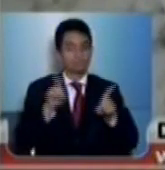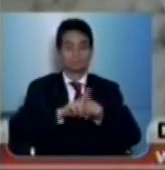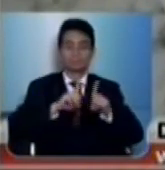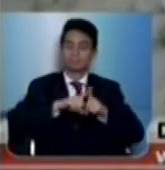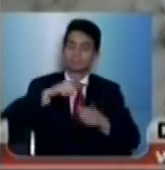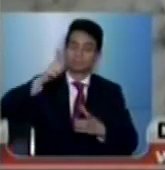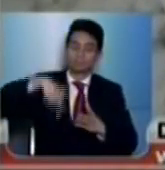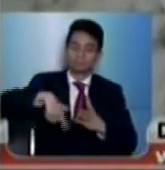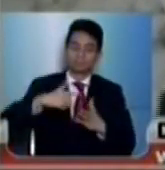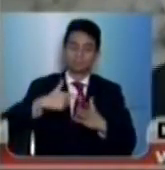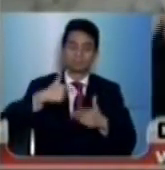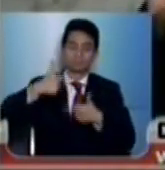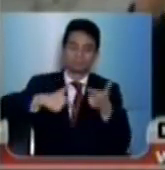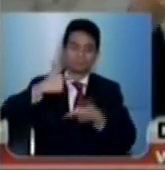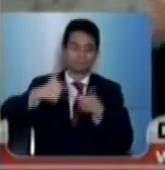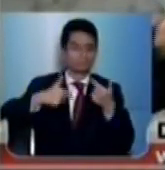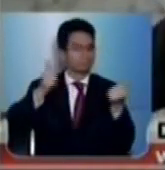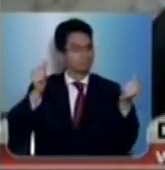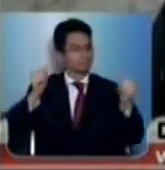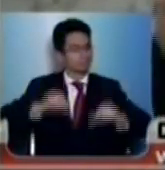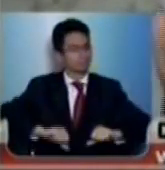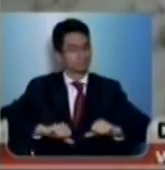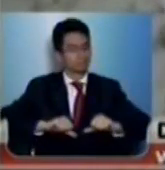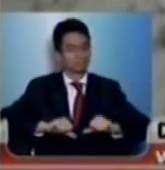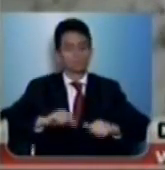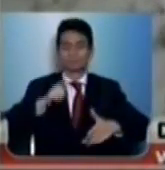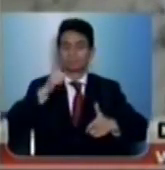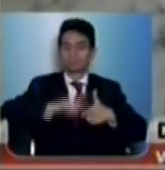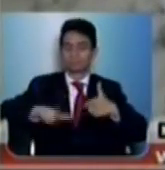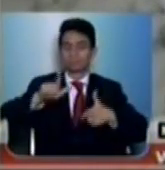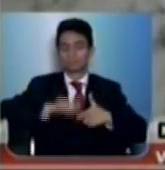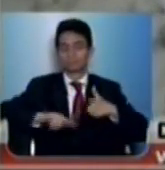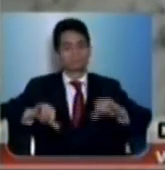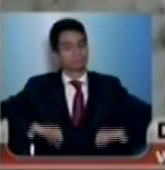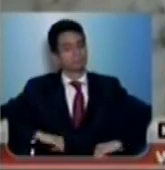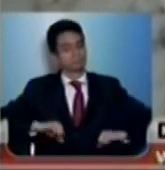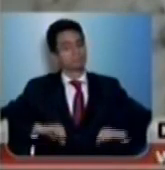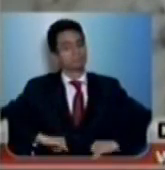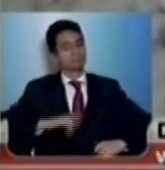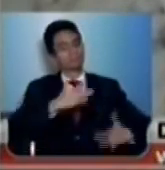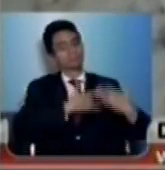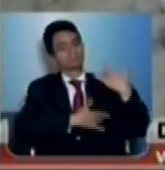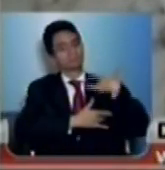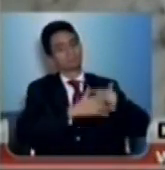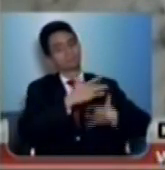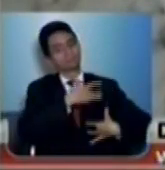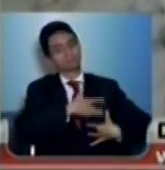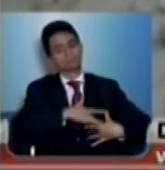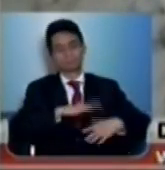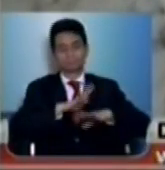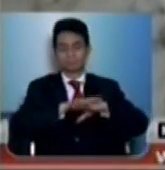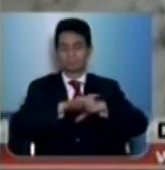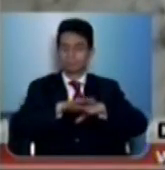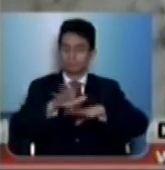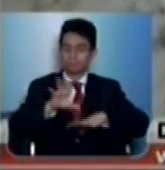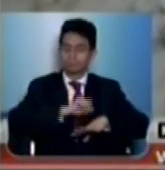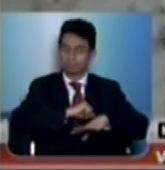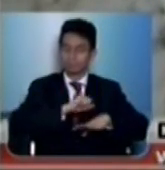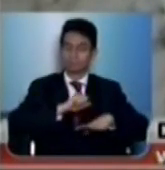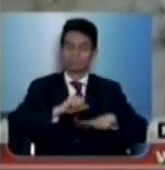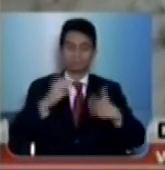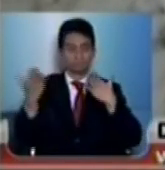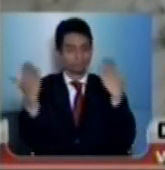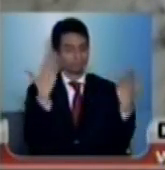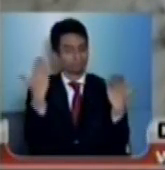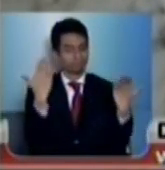precárias condições de trabalho são vítimas né de inclusive do adoecimento em serviço de doenças eh